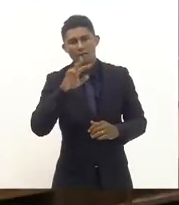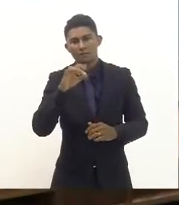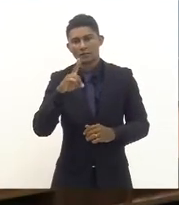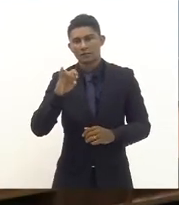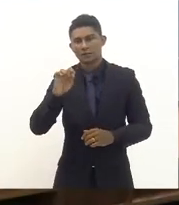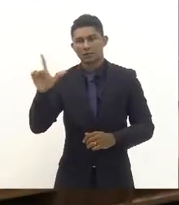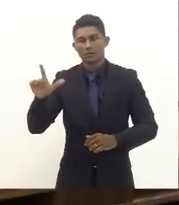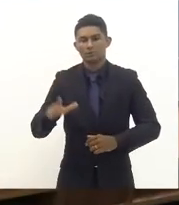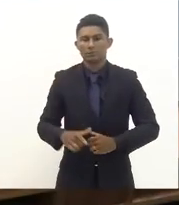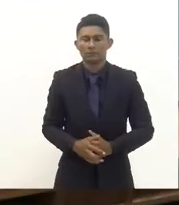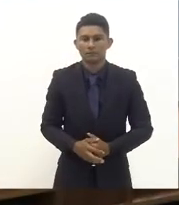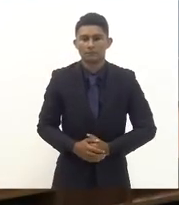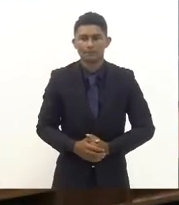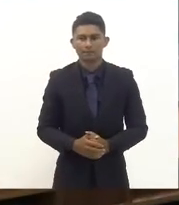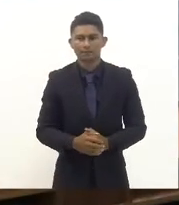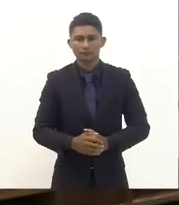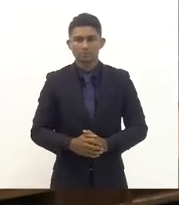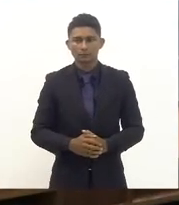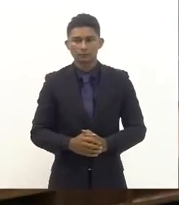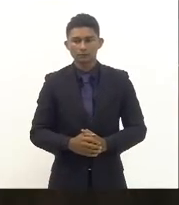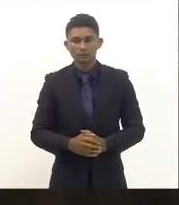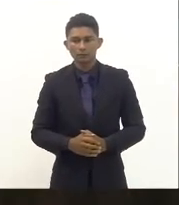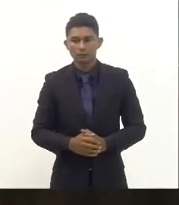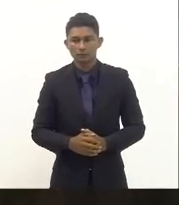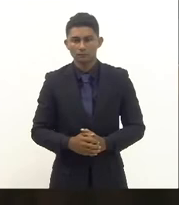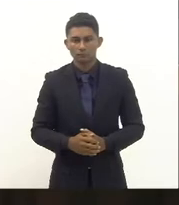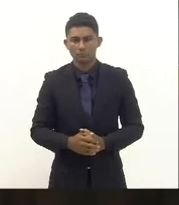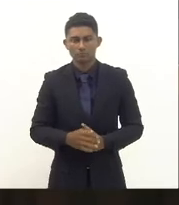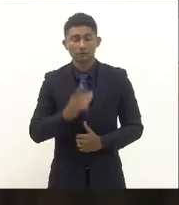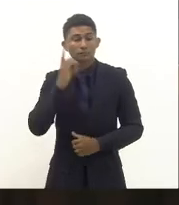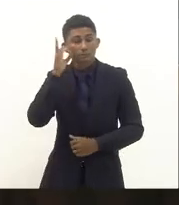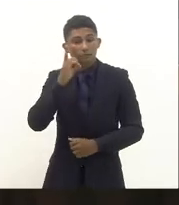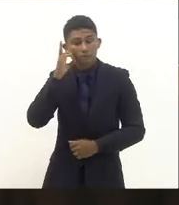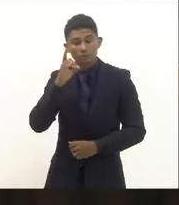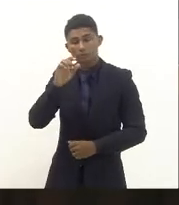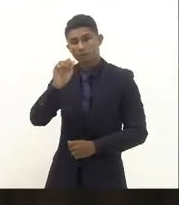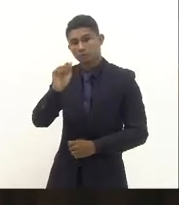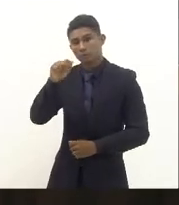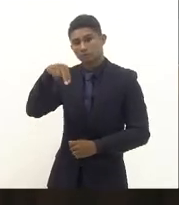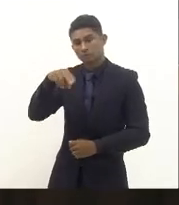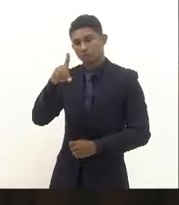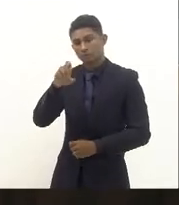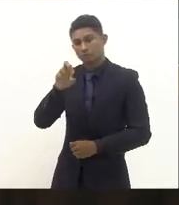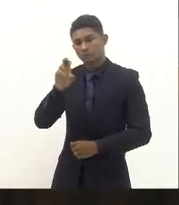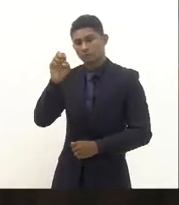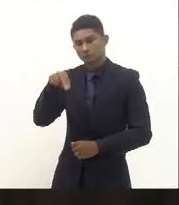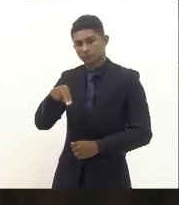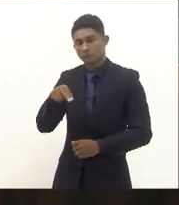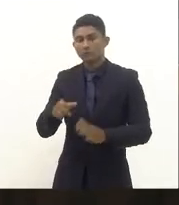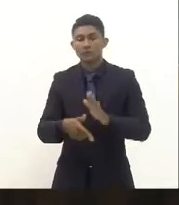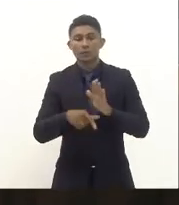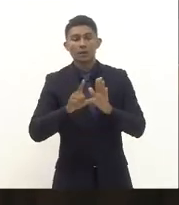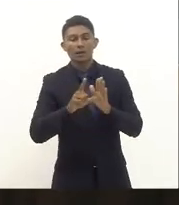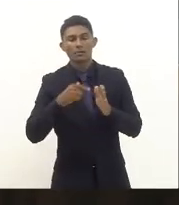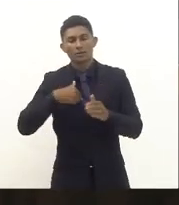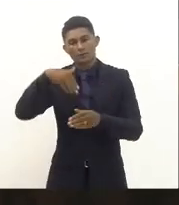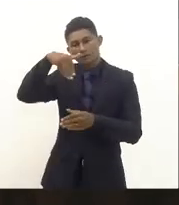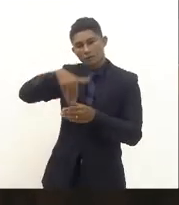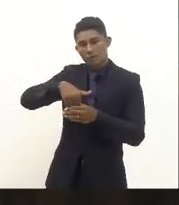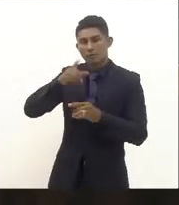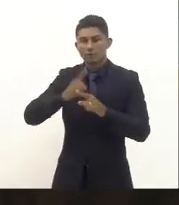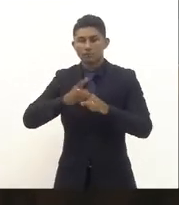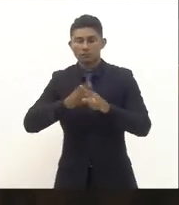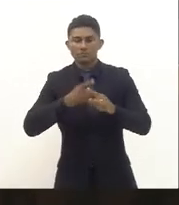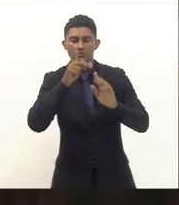Vidigal o deputado Anderson Moraes antes porém eu quero aqui fazer a minha declaração de voto